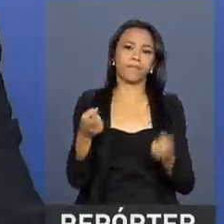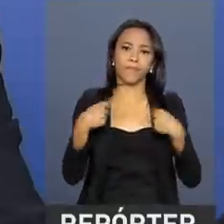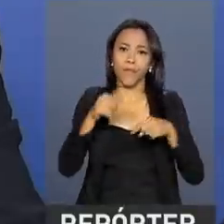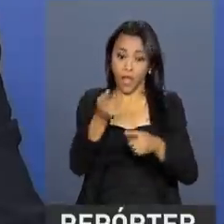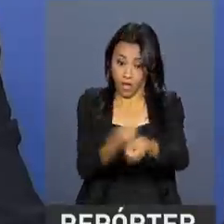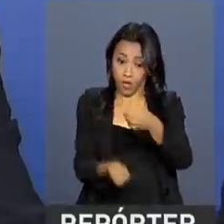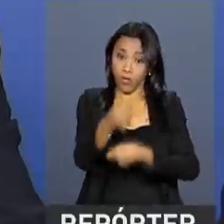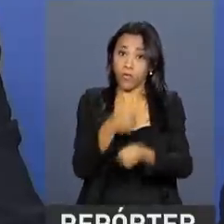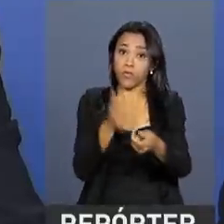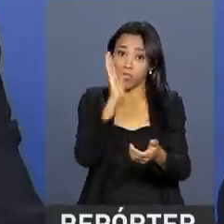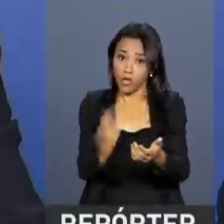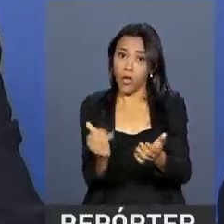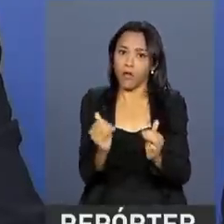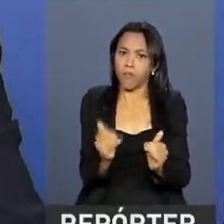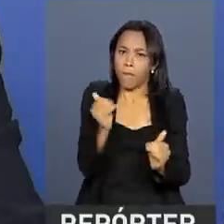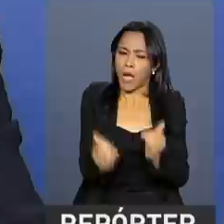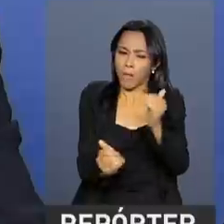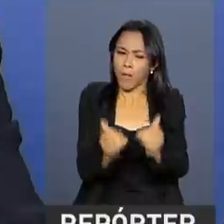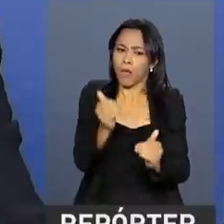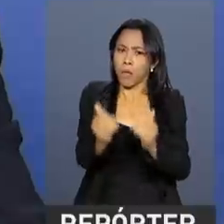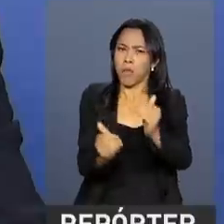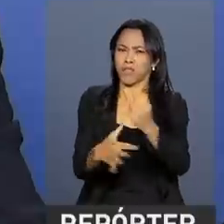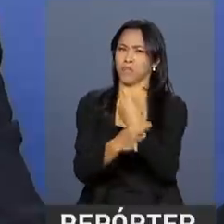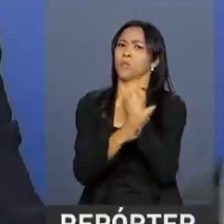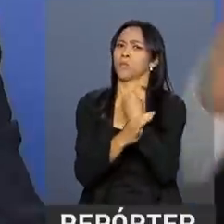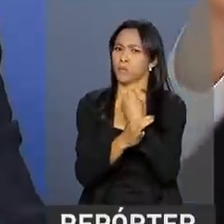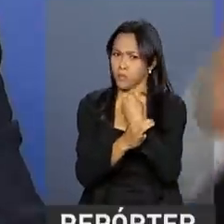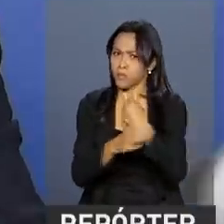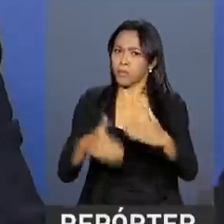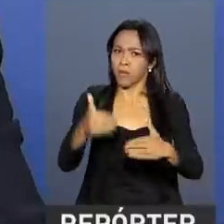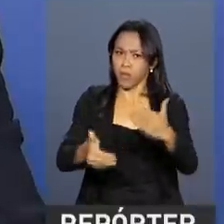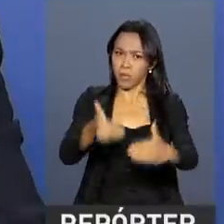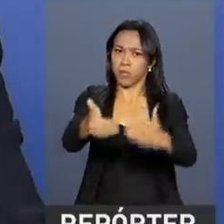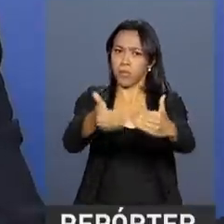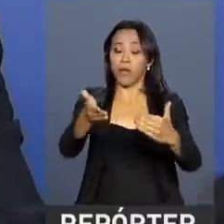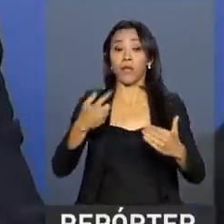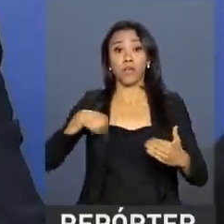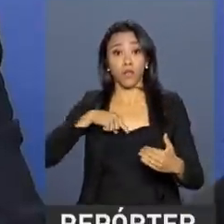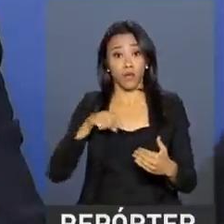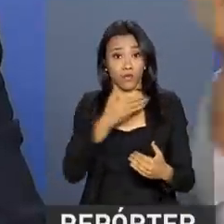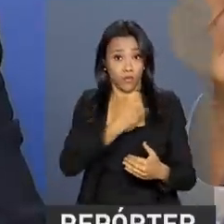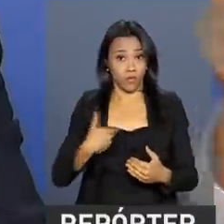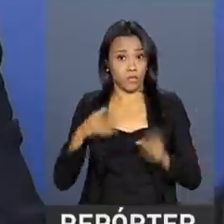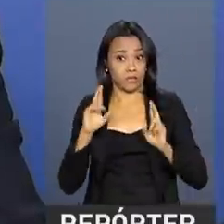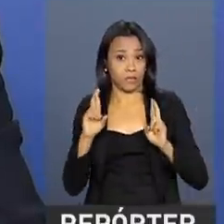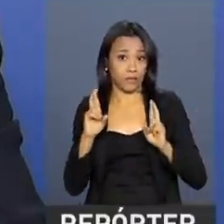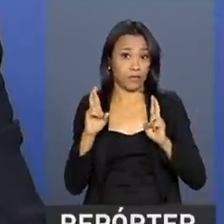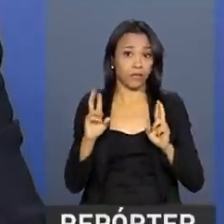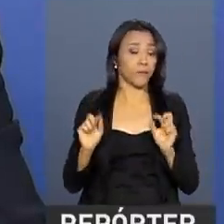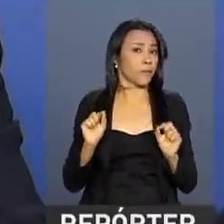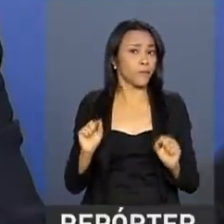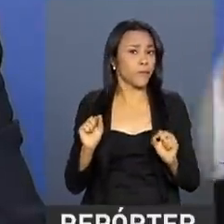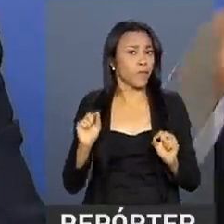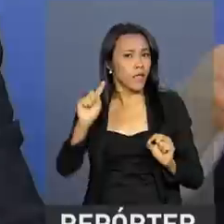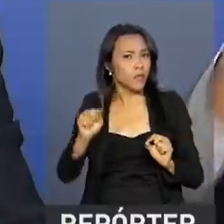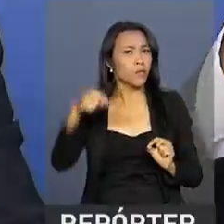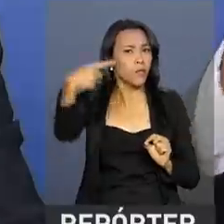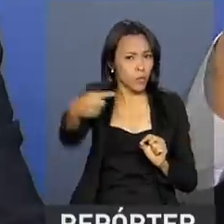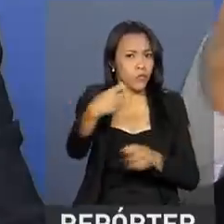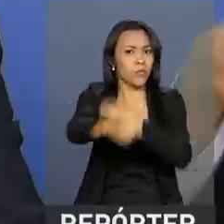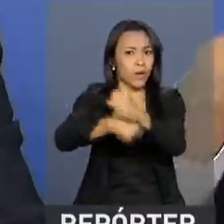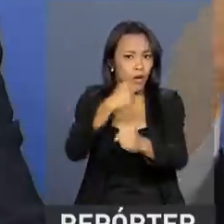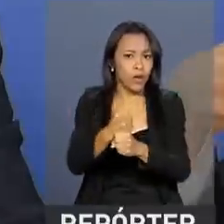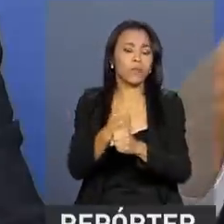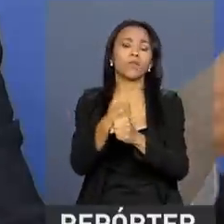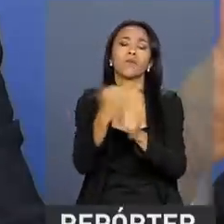está crescendo em base sólida portanto a nossa expectativa é entrar uns no próximo ano com um